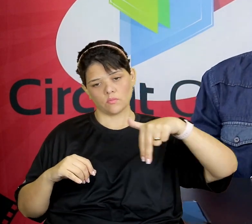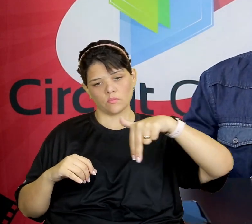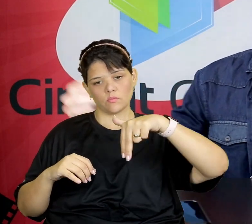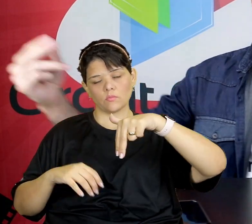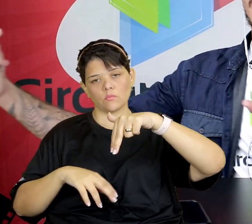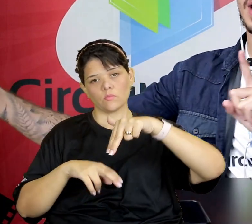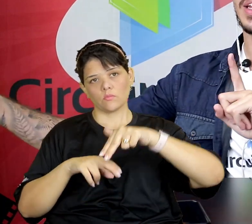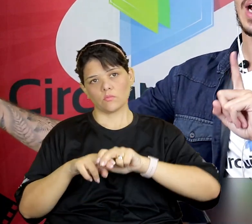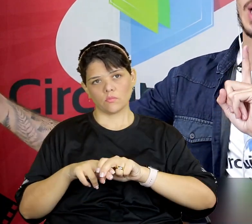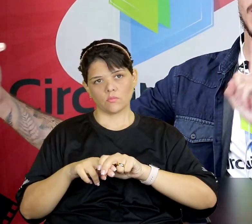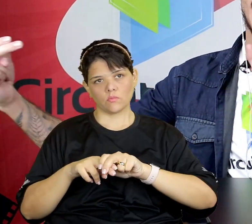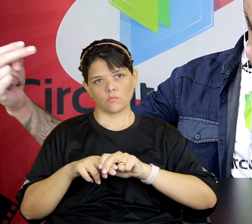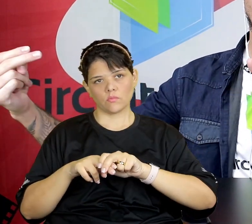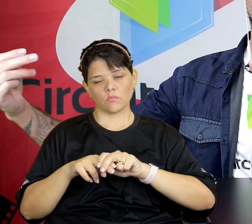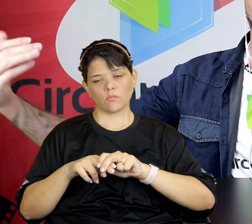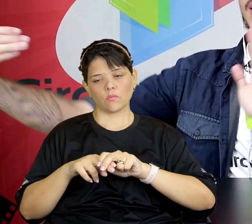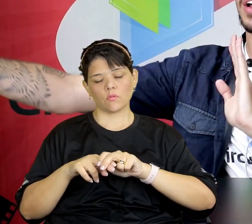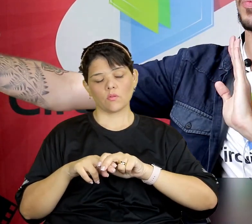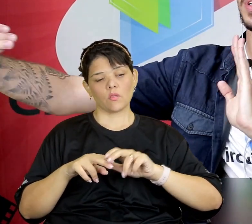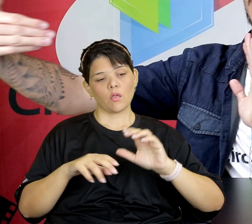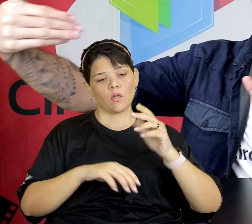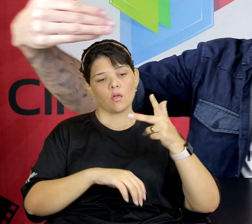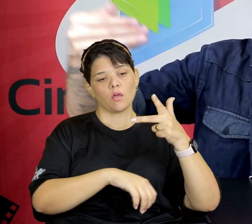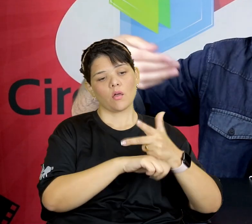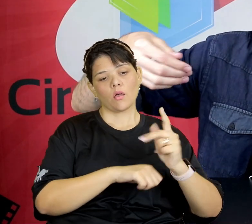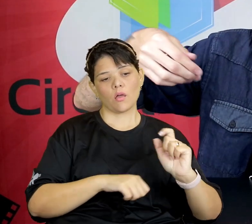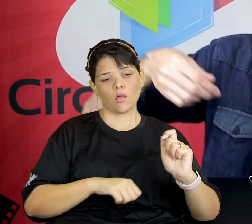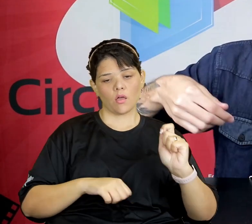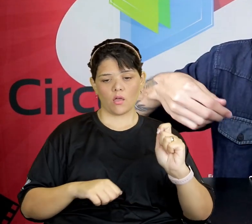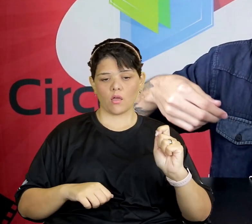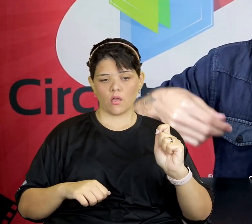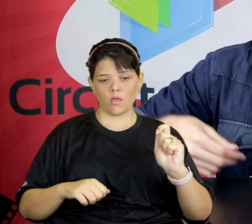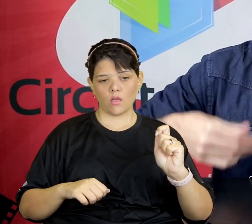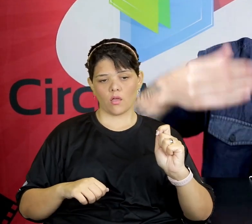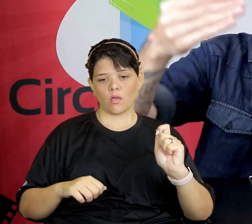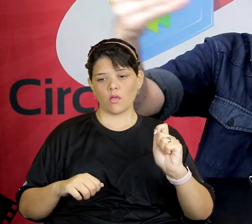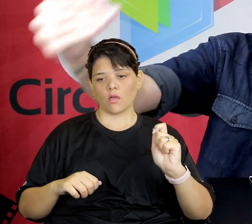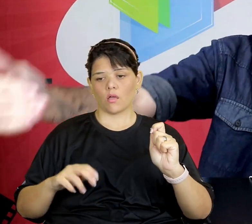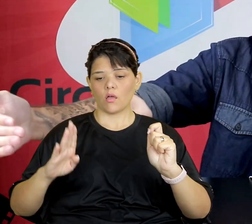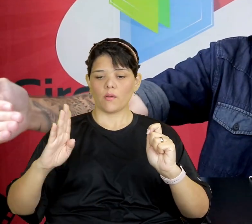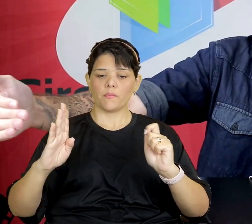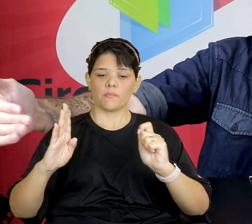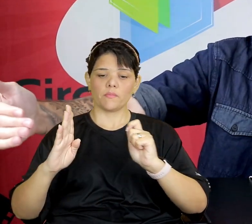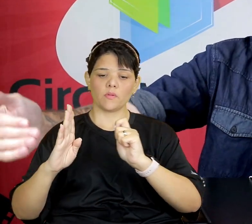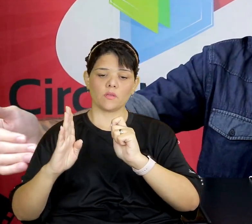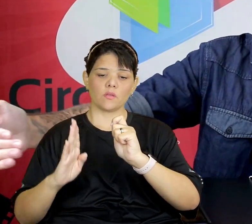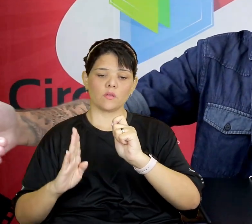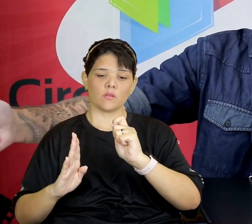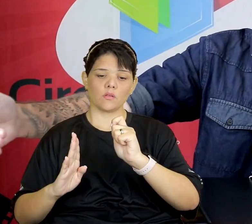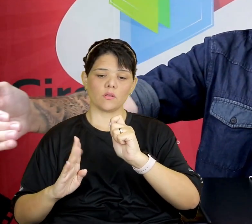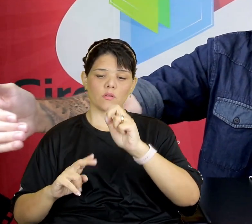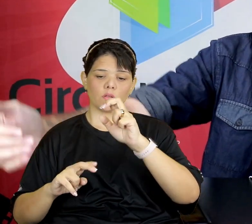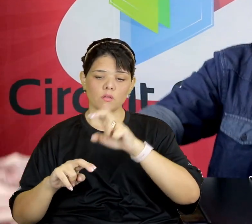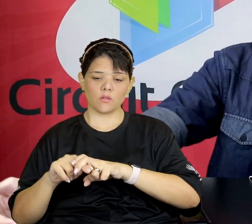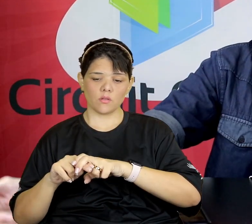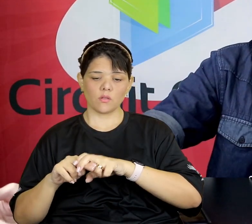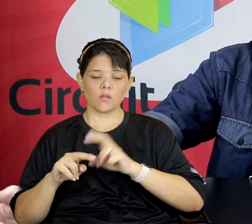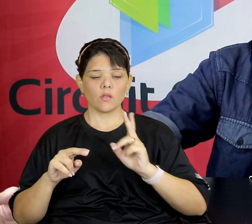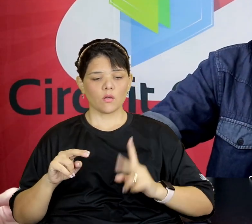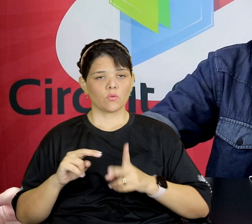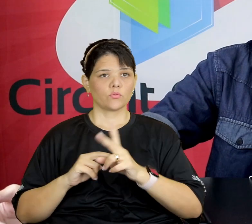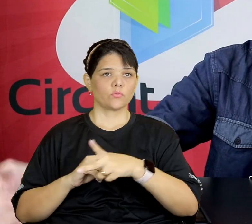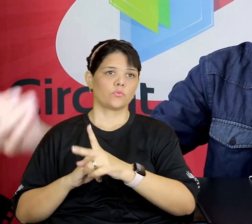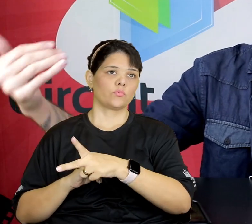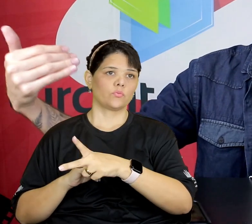Então, na câmera A, o personagem vem e ele começa a se sentar na câmera B, que já está mais embaixo aqui, eu tenho que dar continuidade a